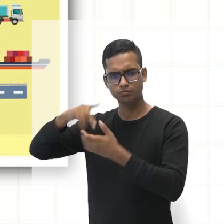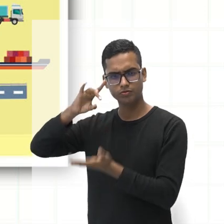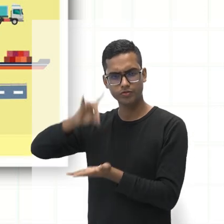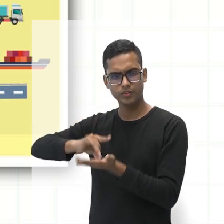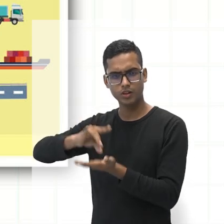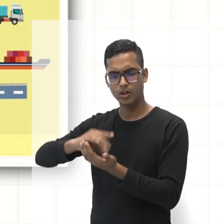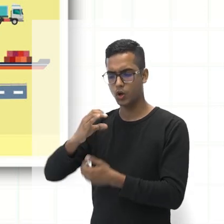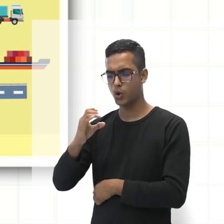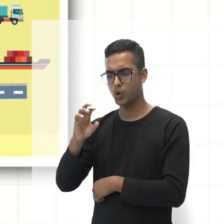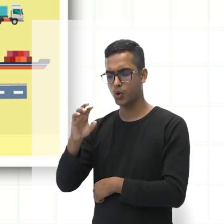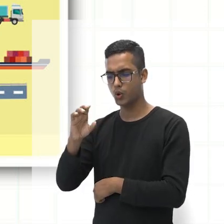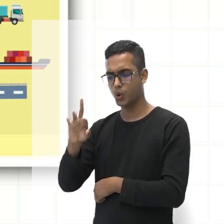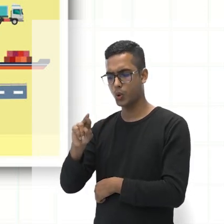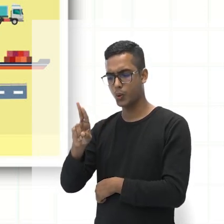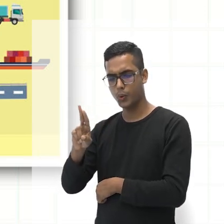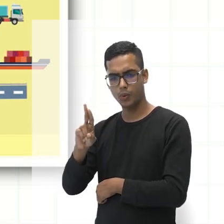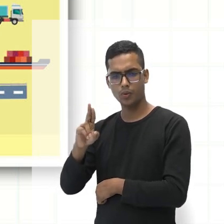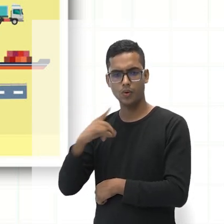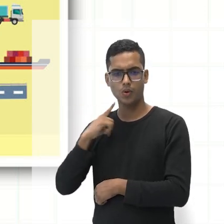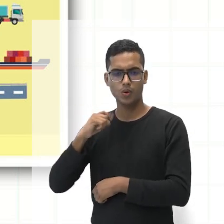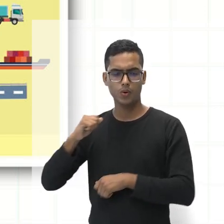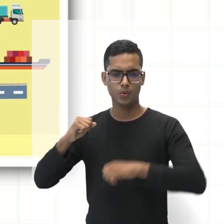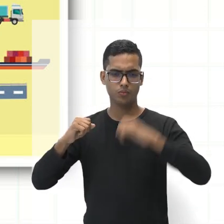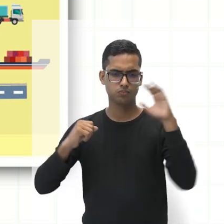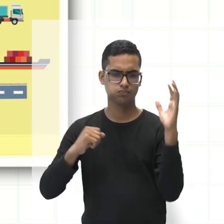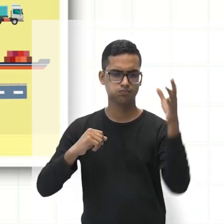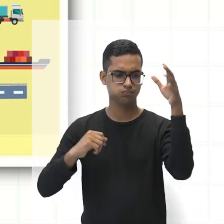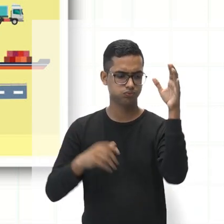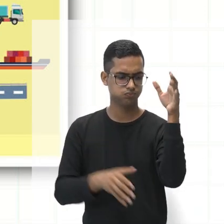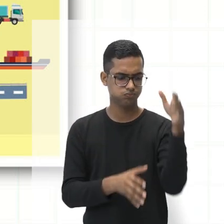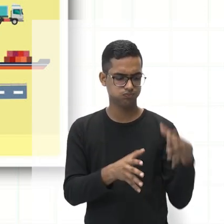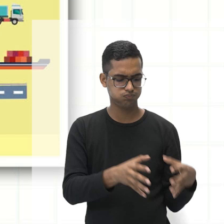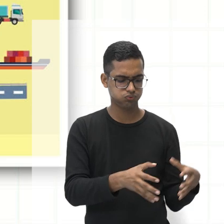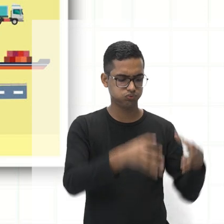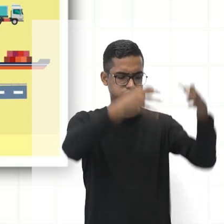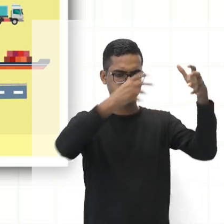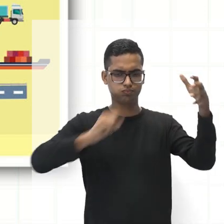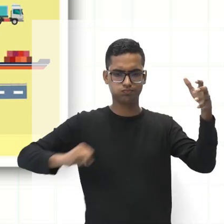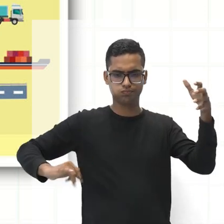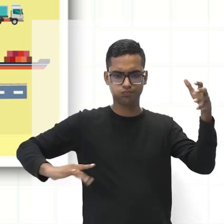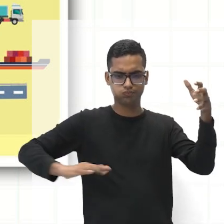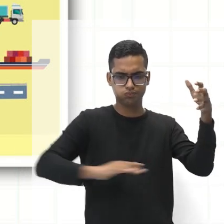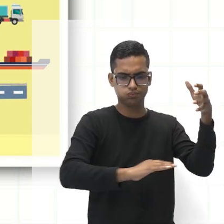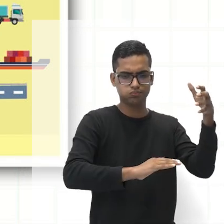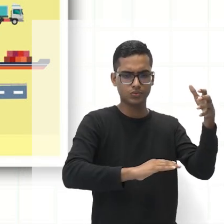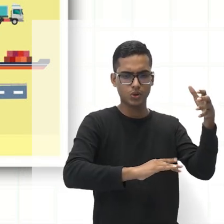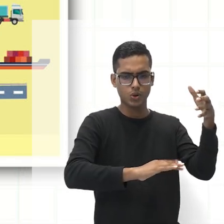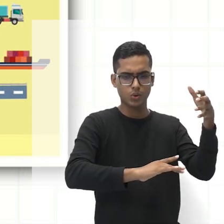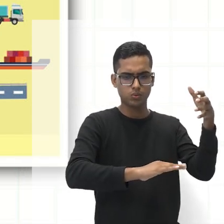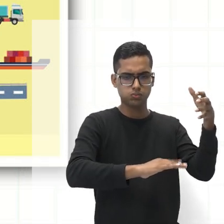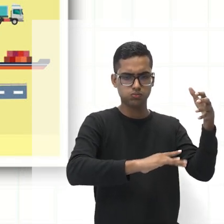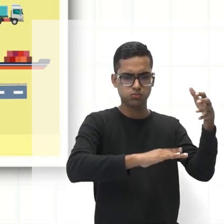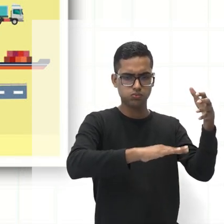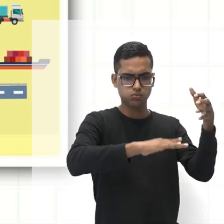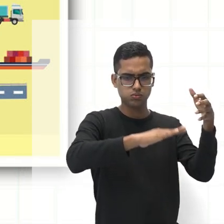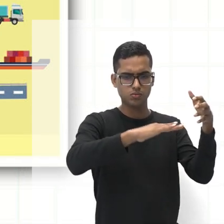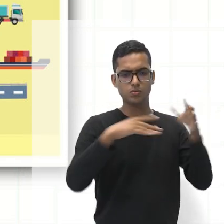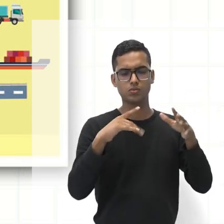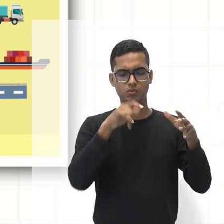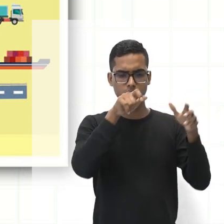sai, entra numa fornalha, certo? Onde temos uma torre de